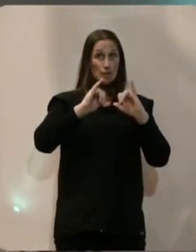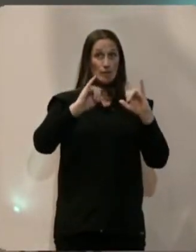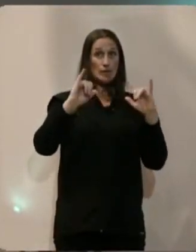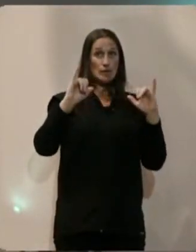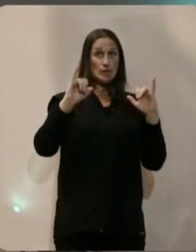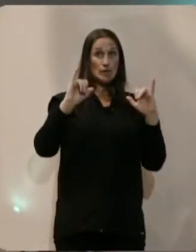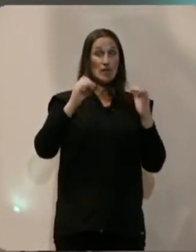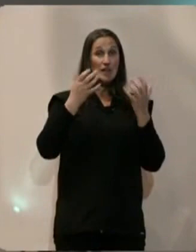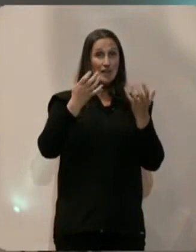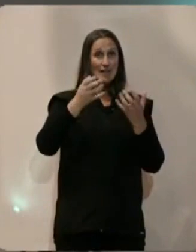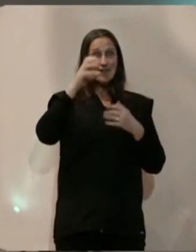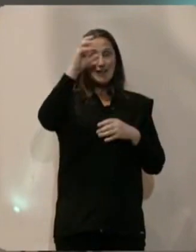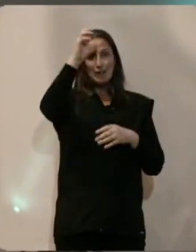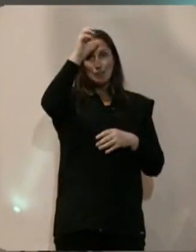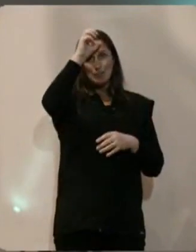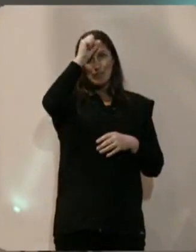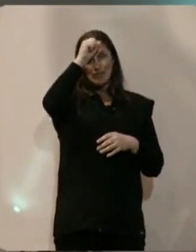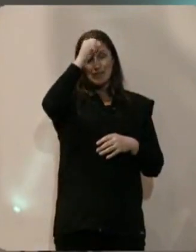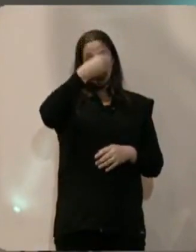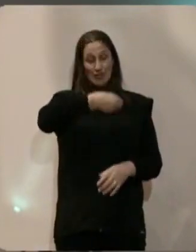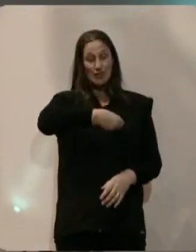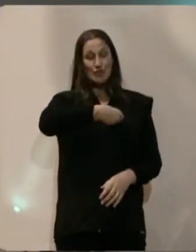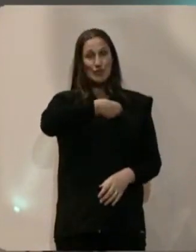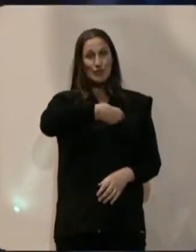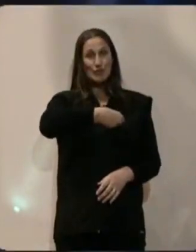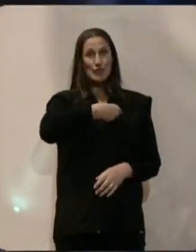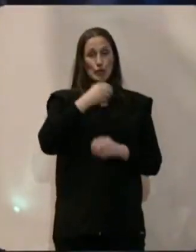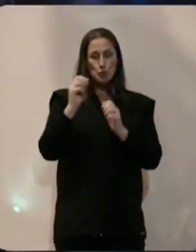aprender a viver o poder da oração?